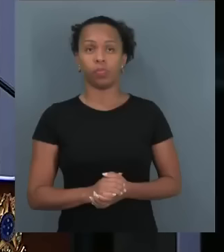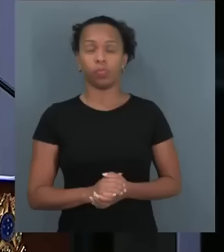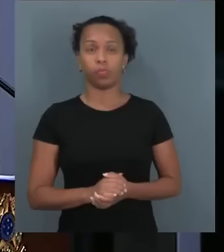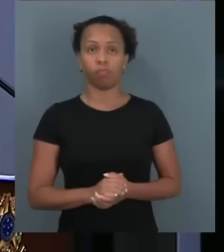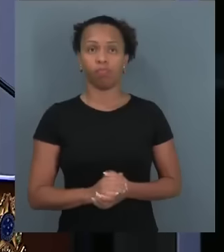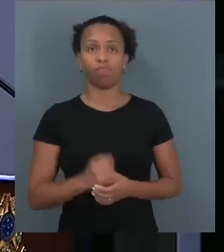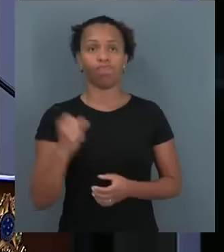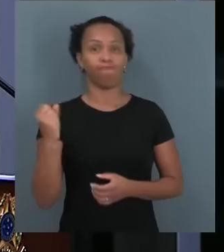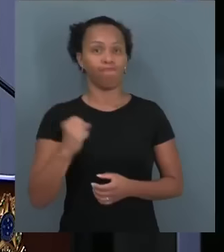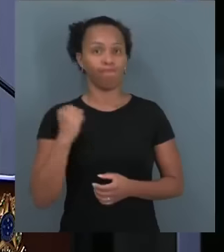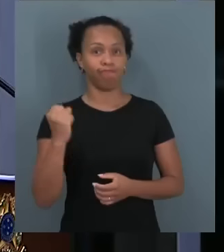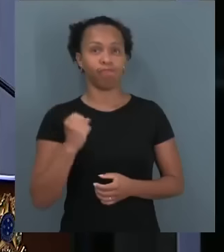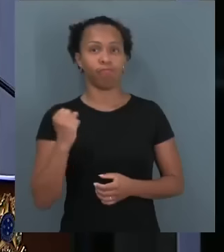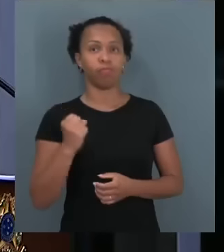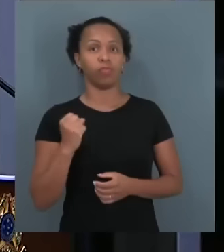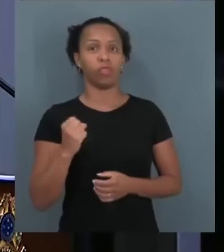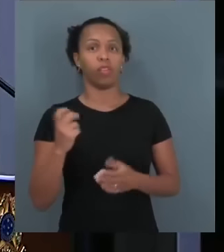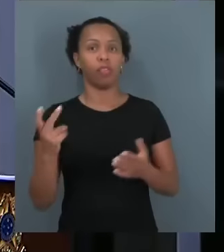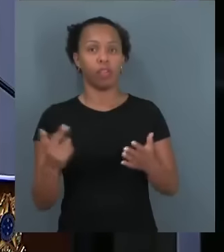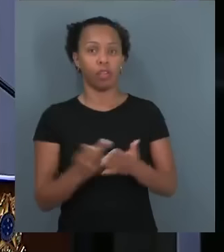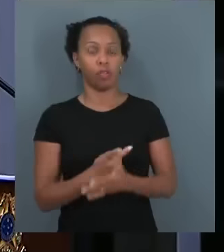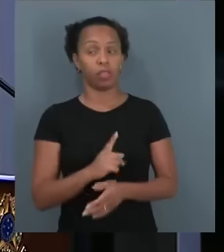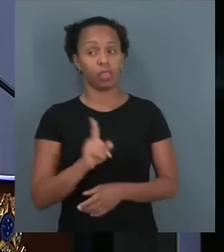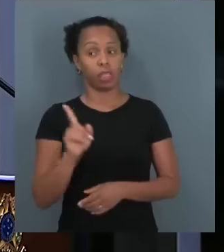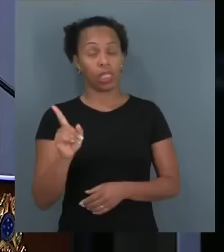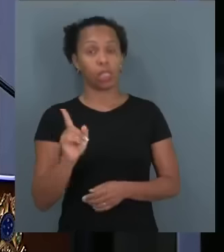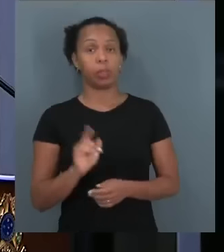Grave demais o que está acontecendo lá.